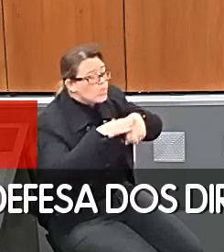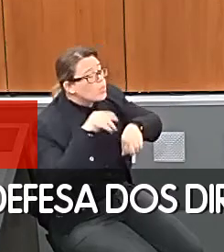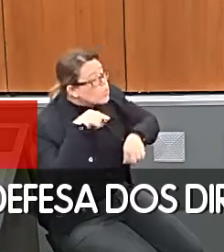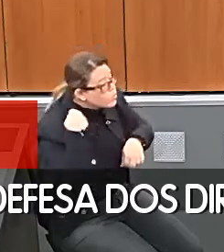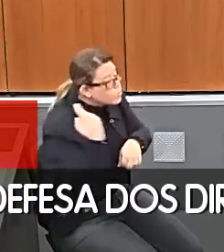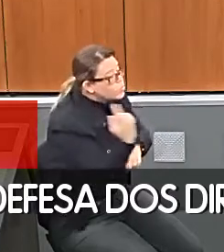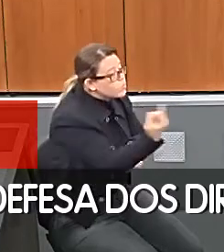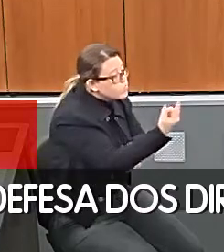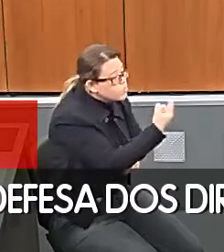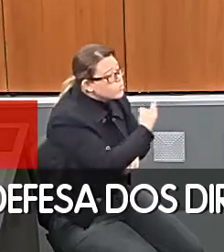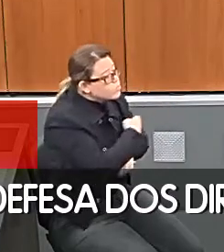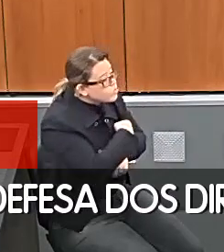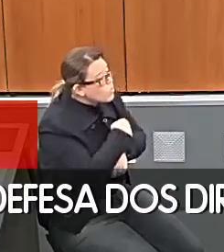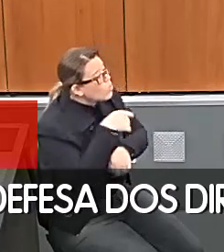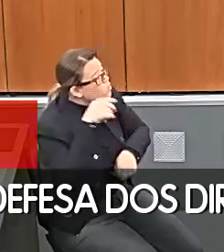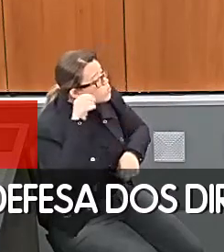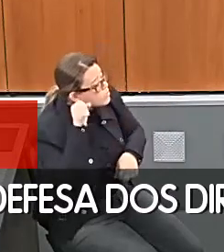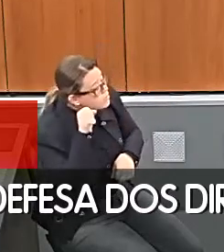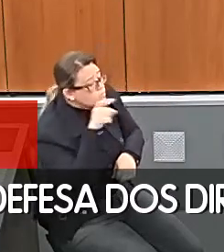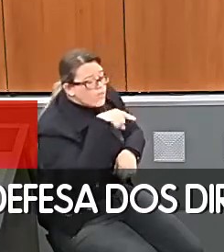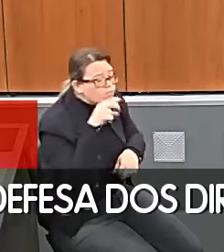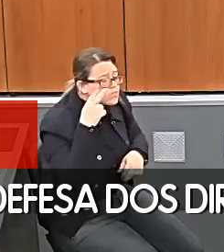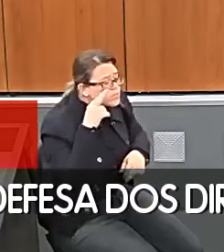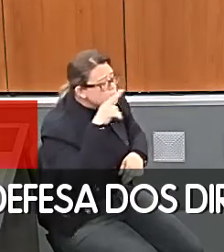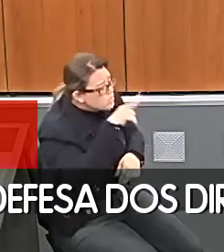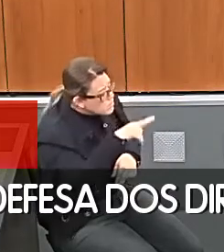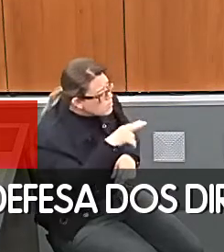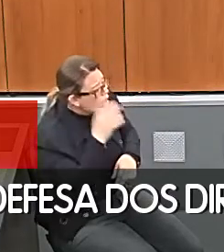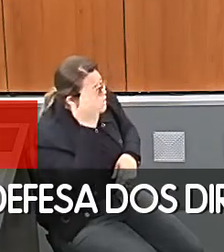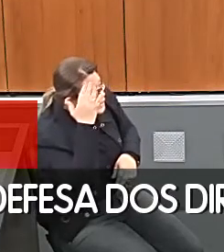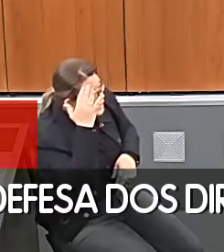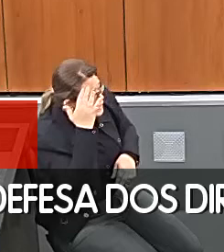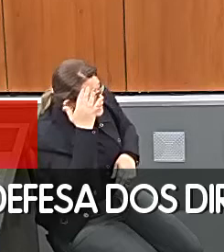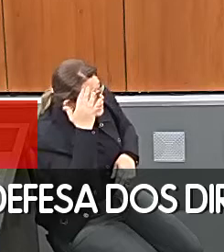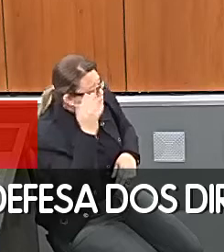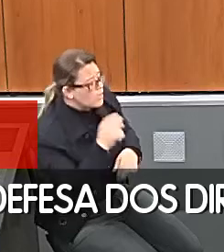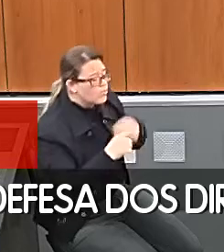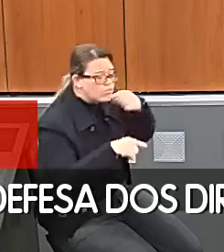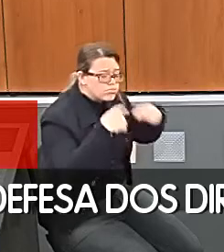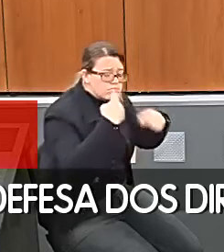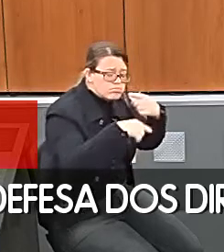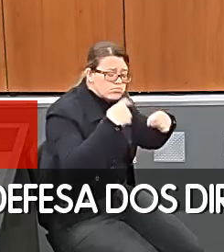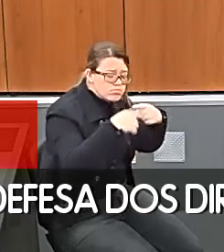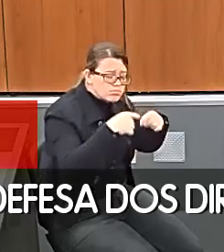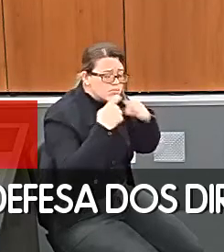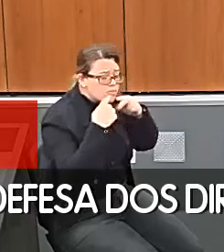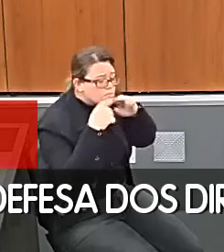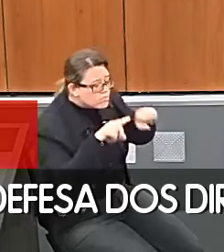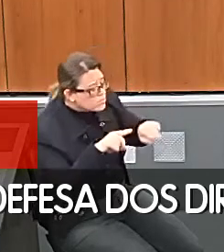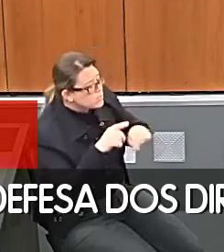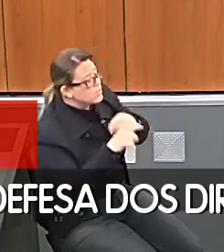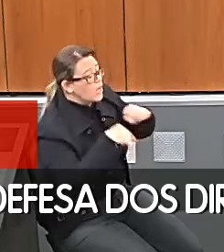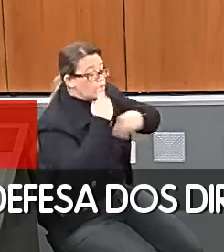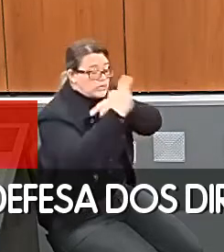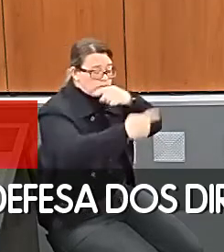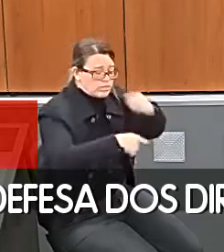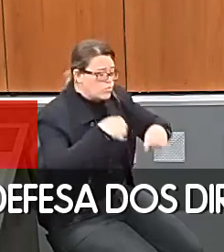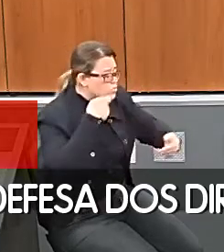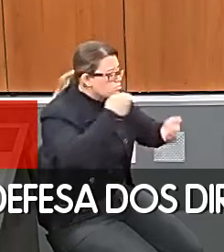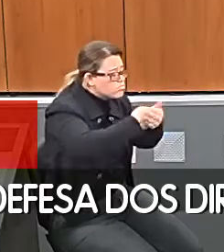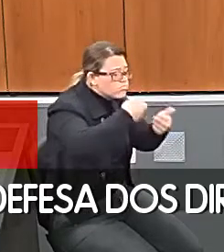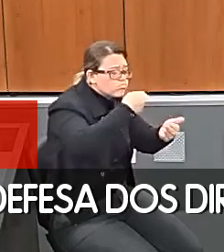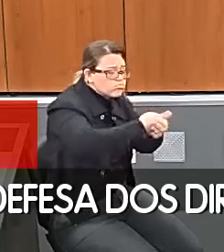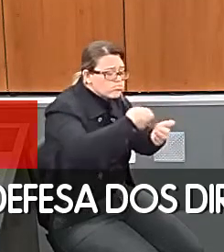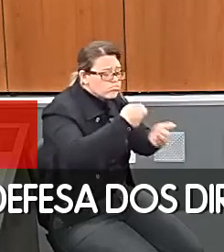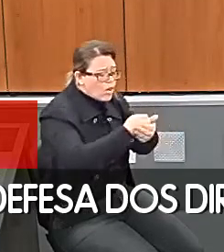ouvir atentamente aquilo que vocês estão trazendo para que nós possamos depois cobrar do